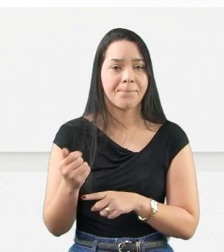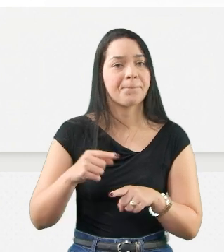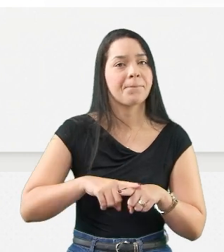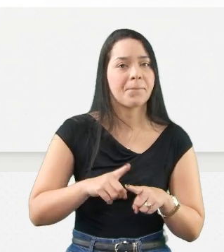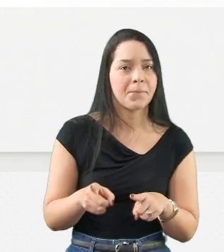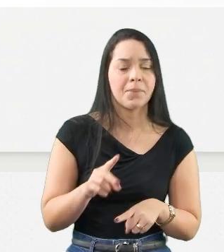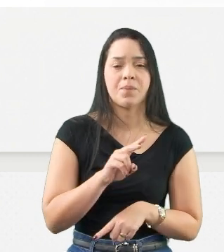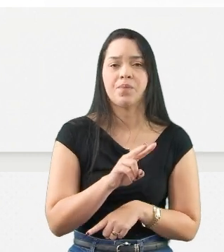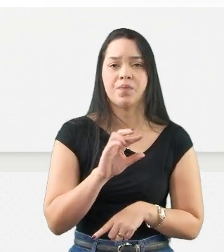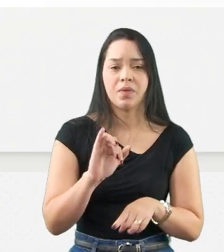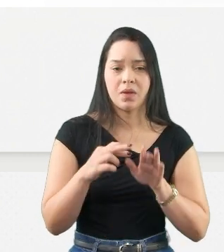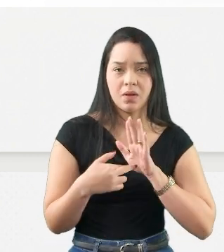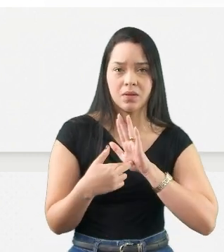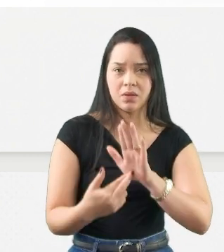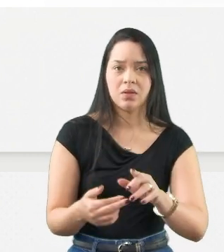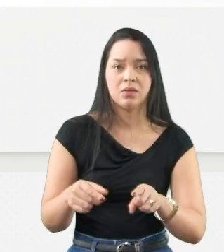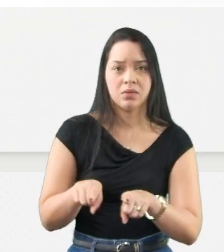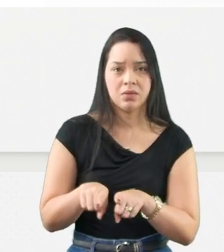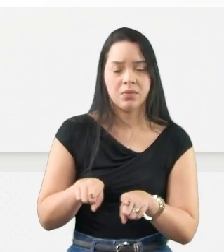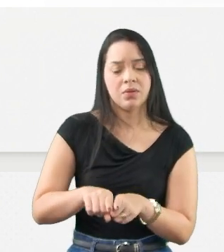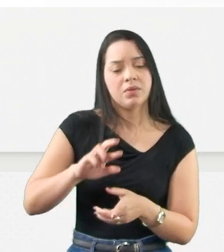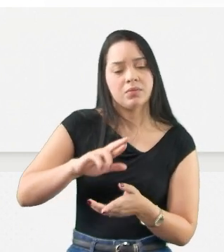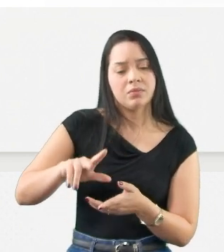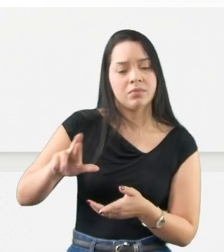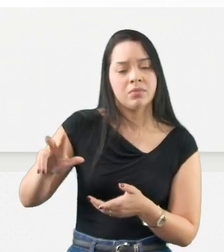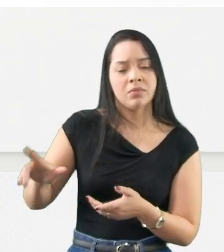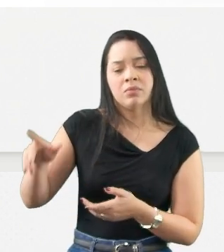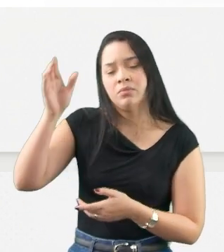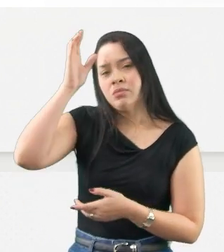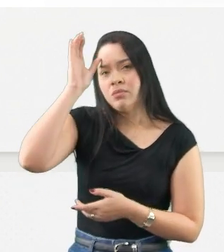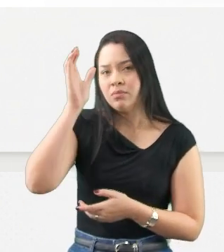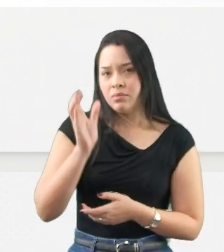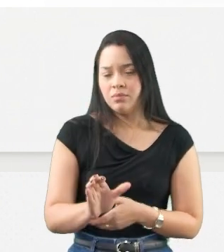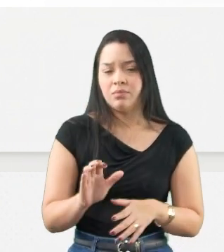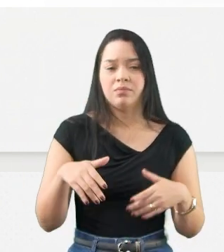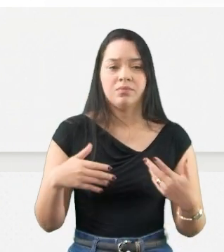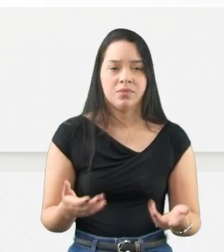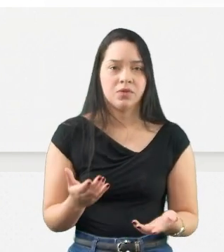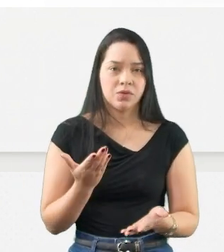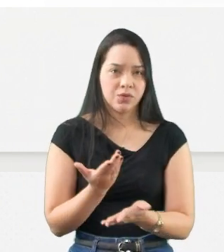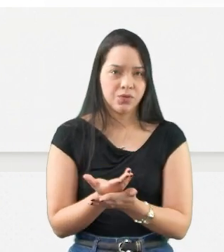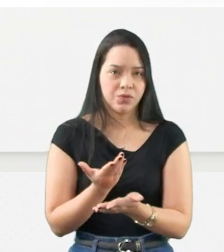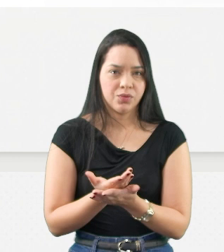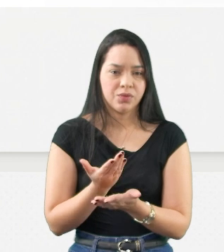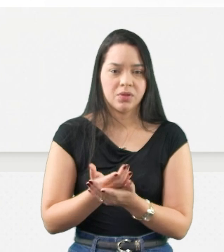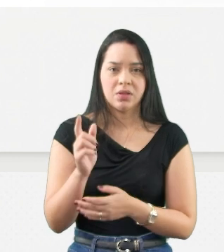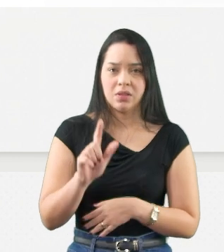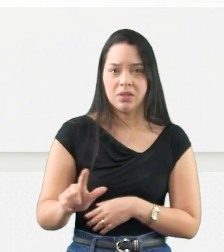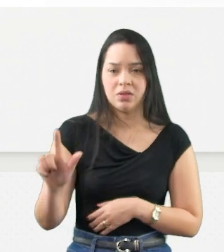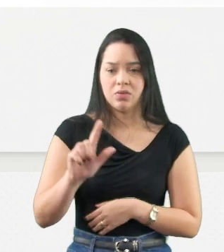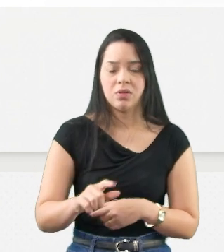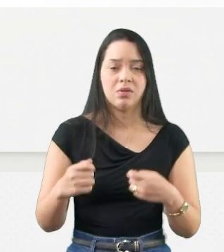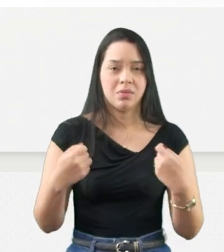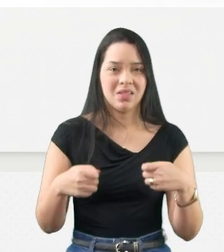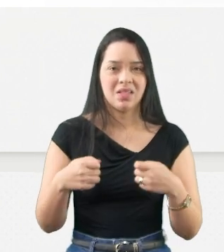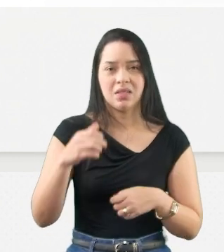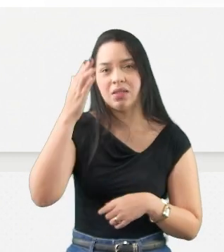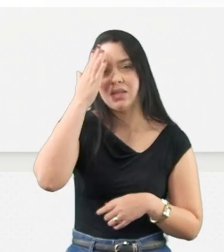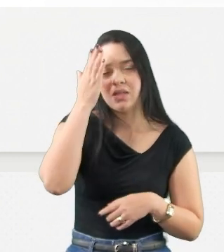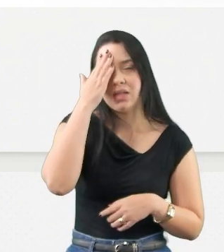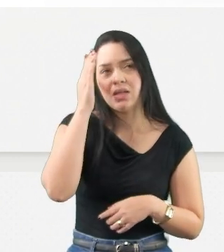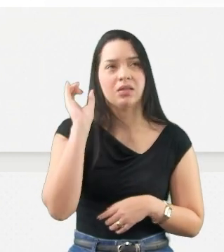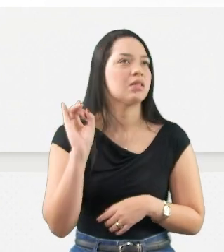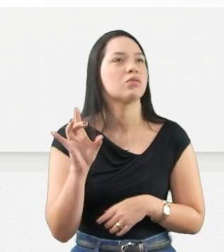vão representar também uma diversidade cultural. Então, quando a gente vai estudar literatura, a gente tem que entender como algo que não